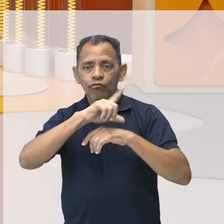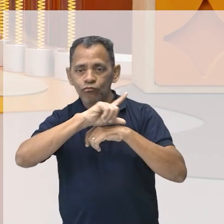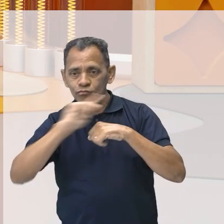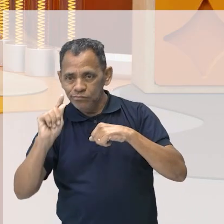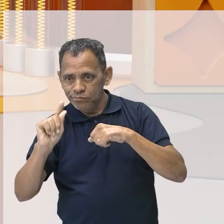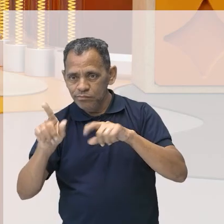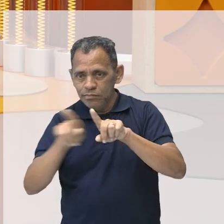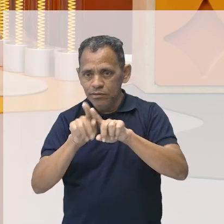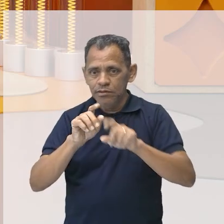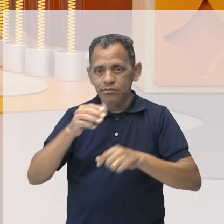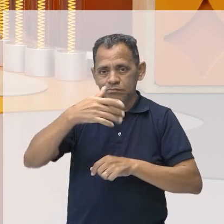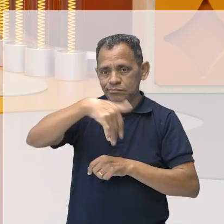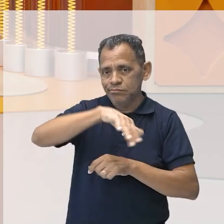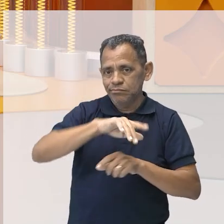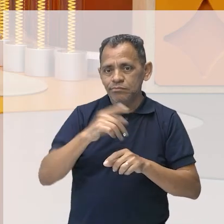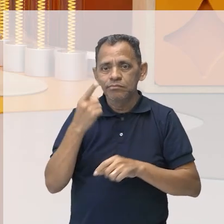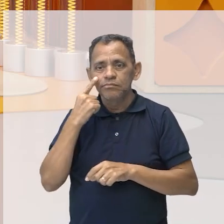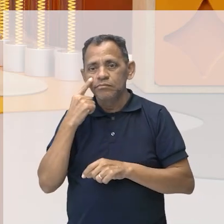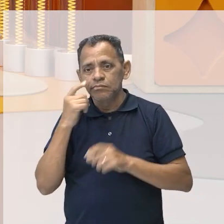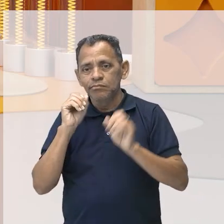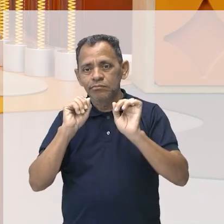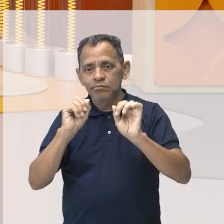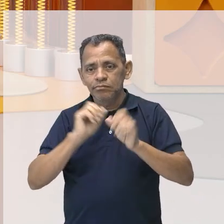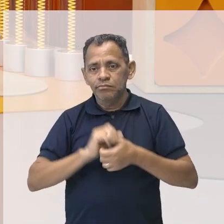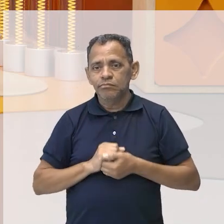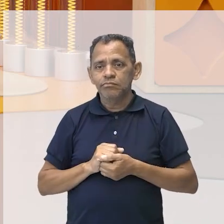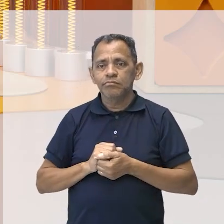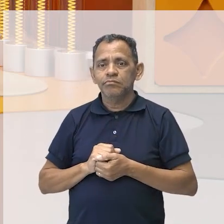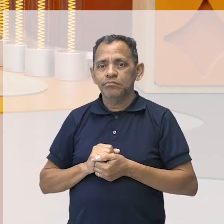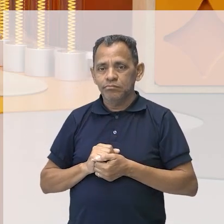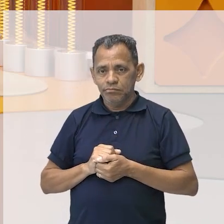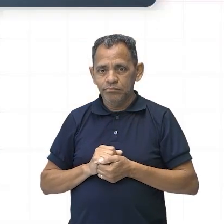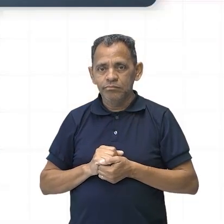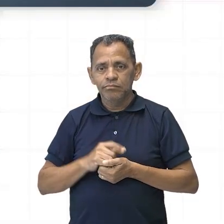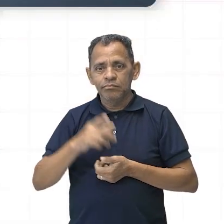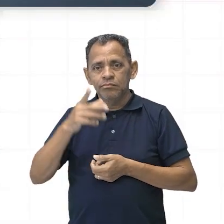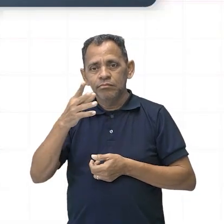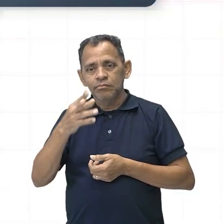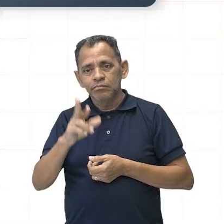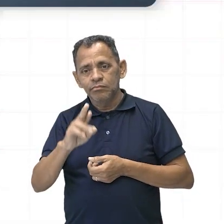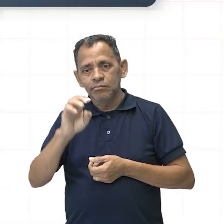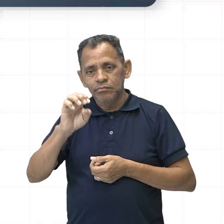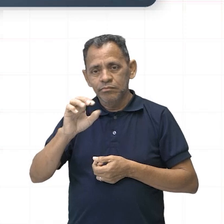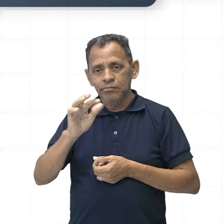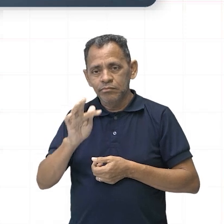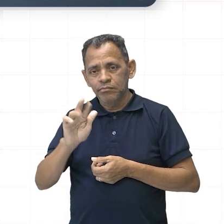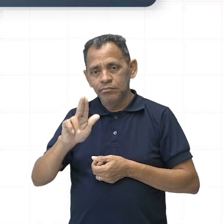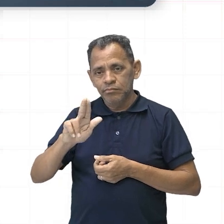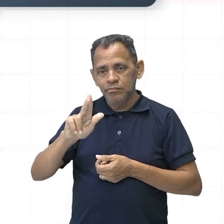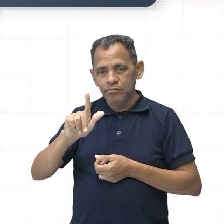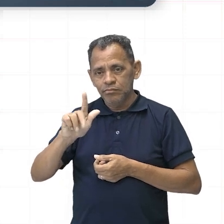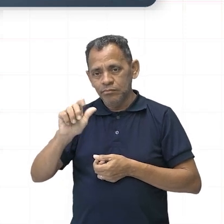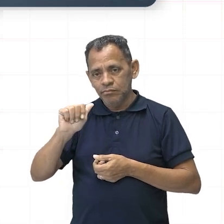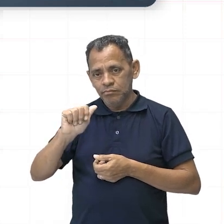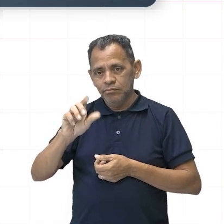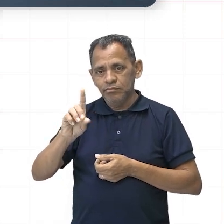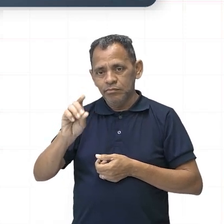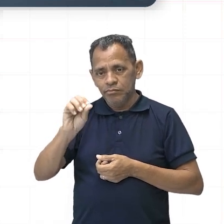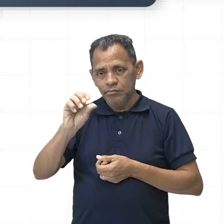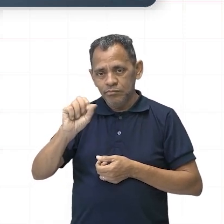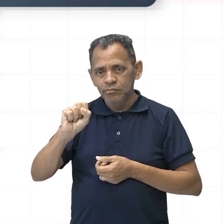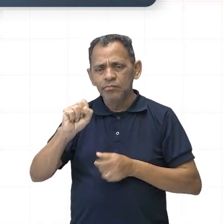aí que a gente observa o surgimento do quê? Dos refugiados, gente. E quem são os refugiados?